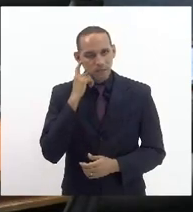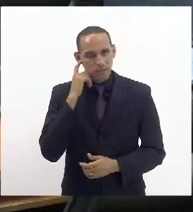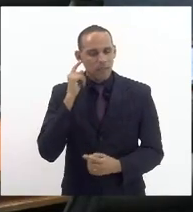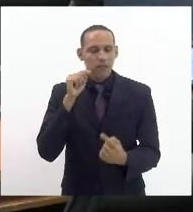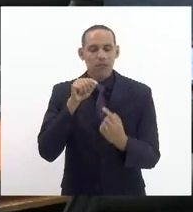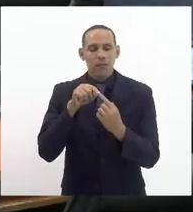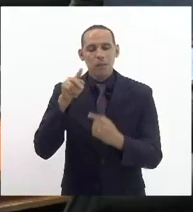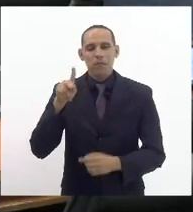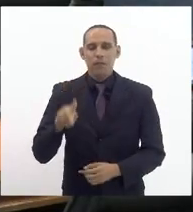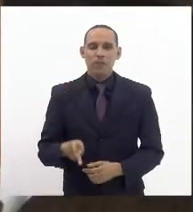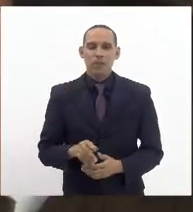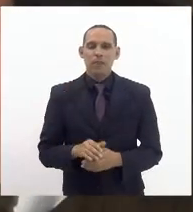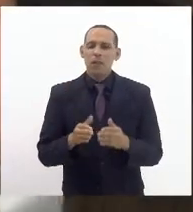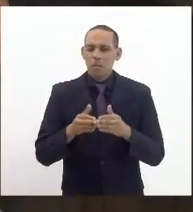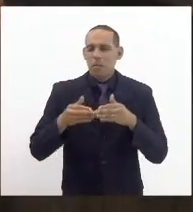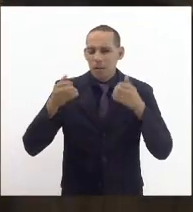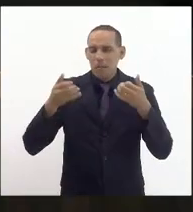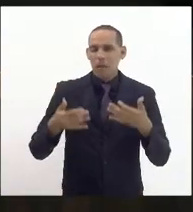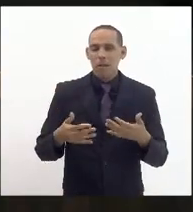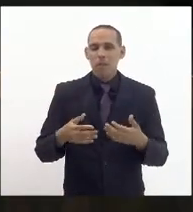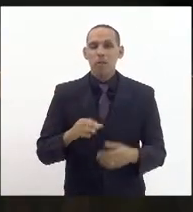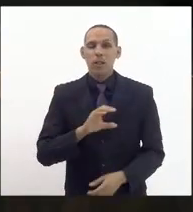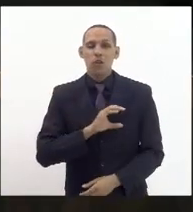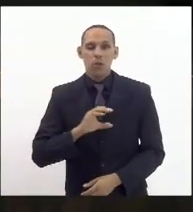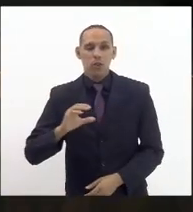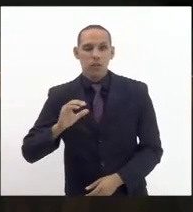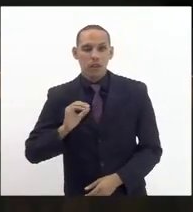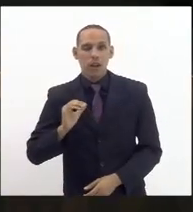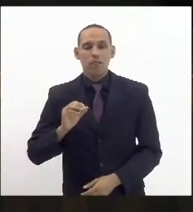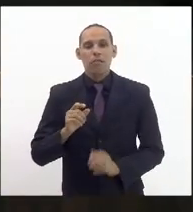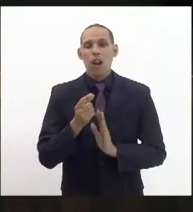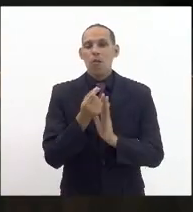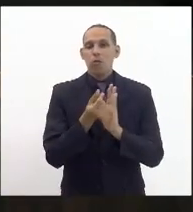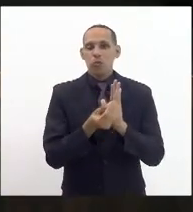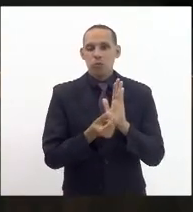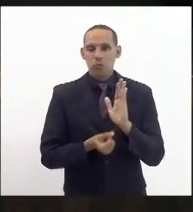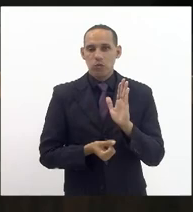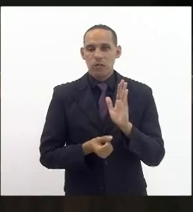Favorável. Presidente, depois um pela ordem. Pela Comissão de Orçamento, deputado